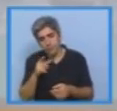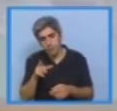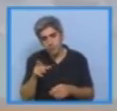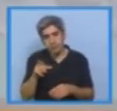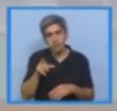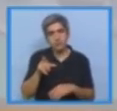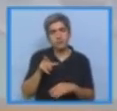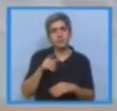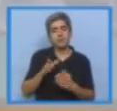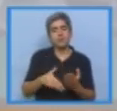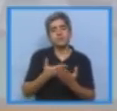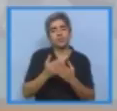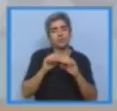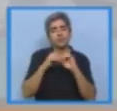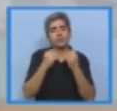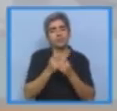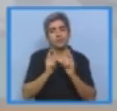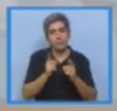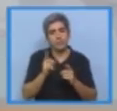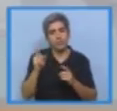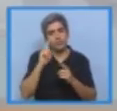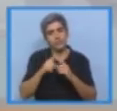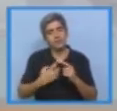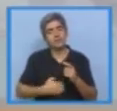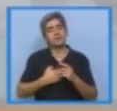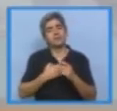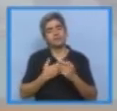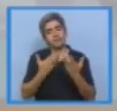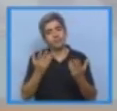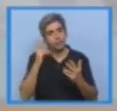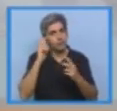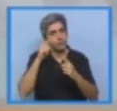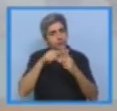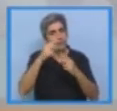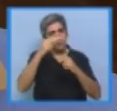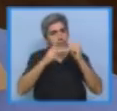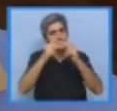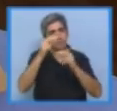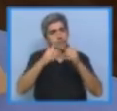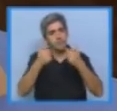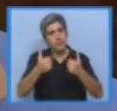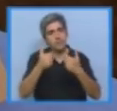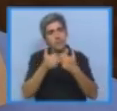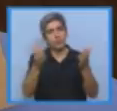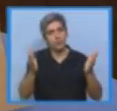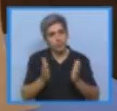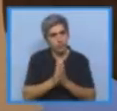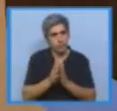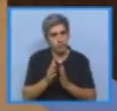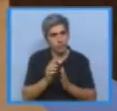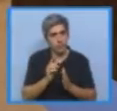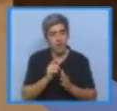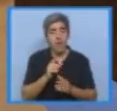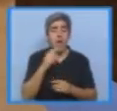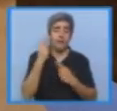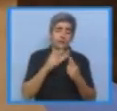eles o que propõem para a sociedade o fazem com o sentido de construir o bem comum. E ainda que às vezes percebamos que se calhar pode haver